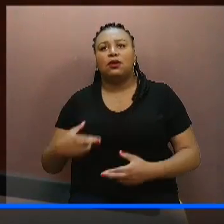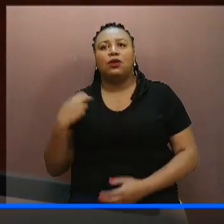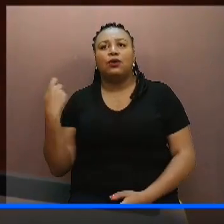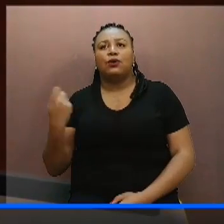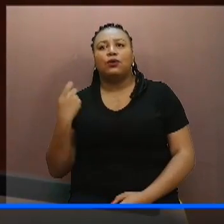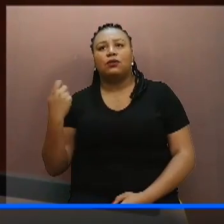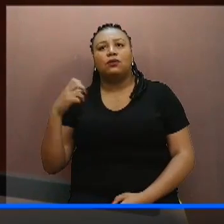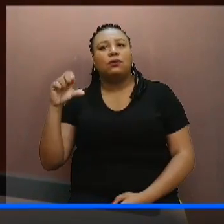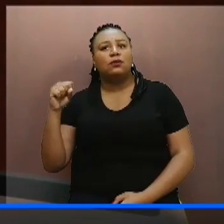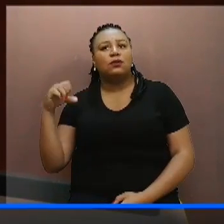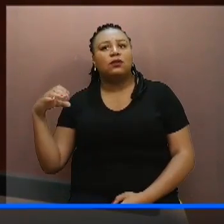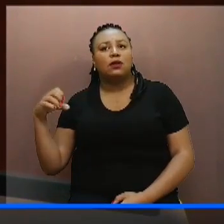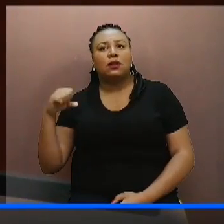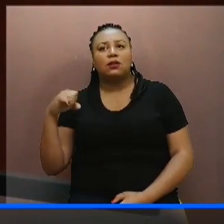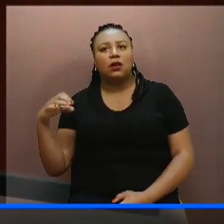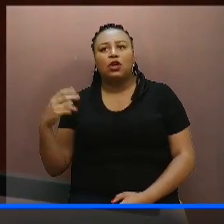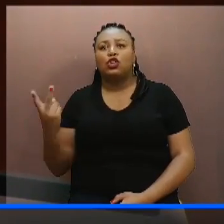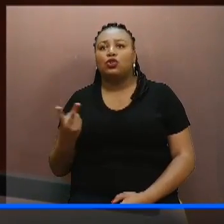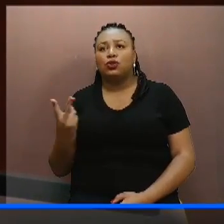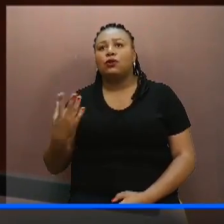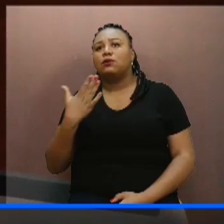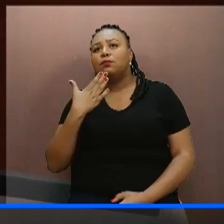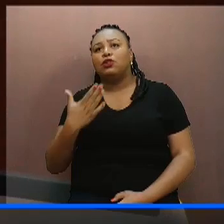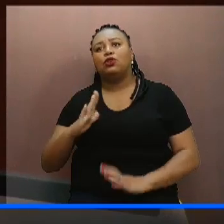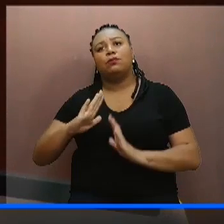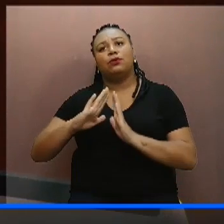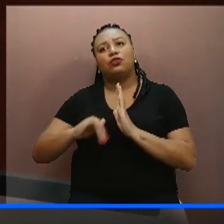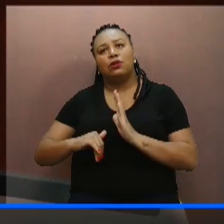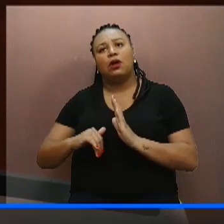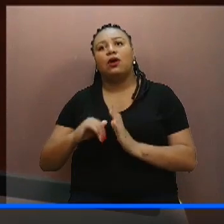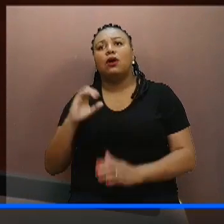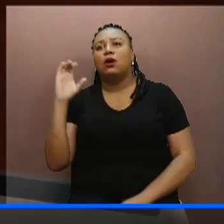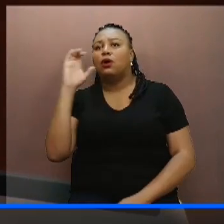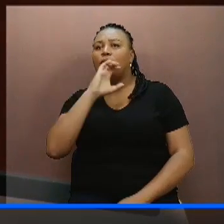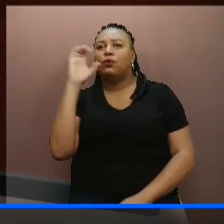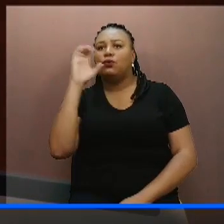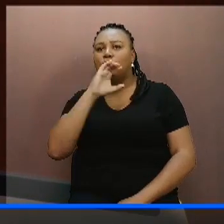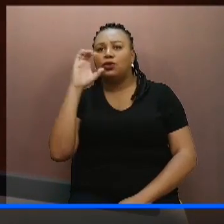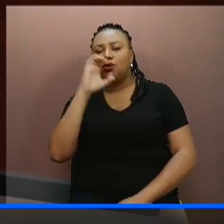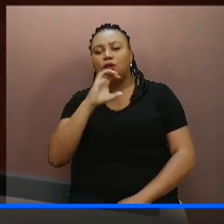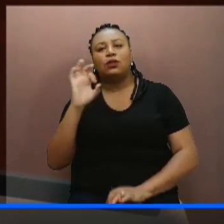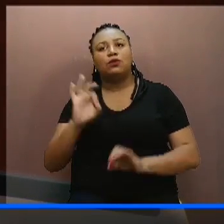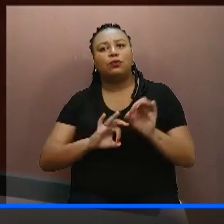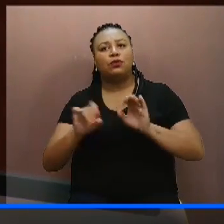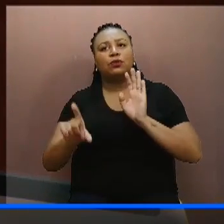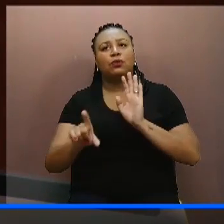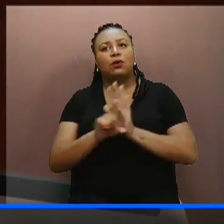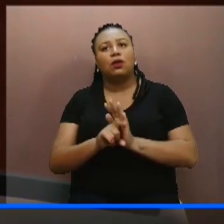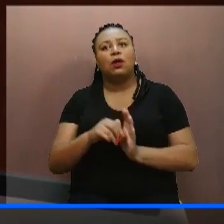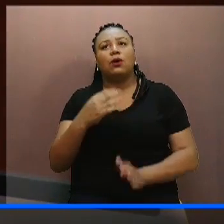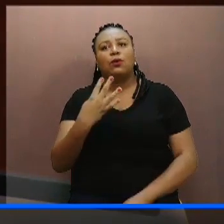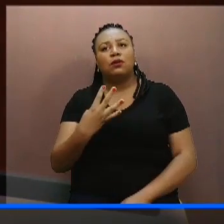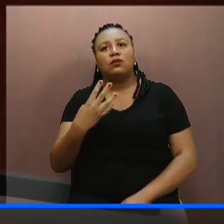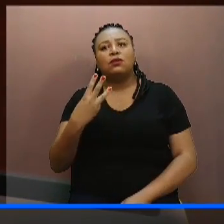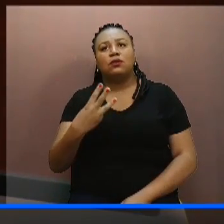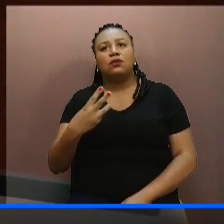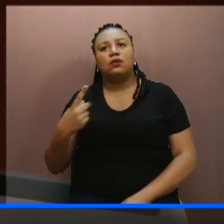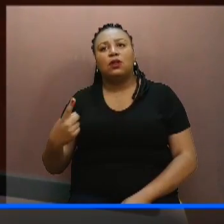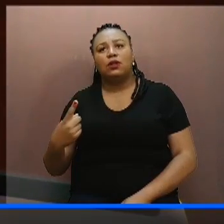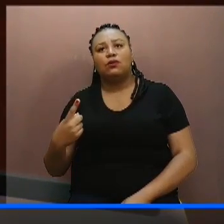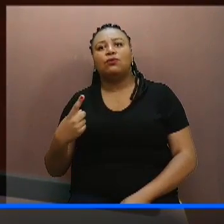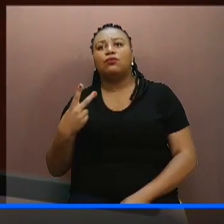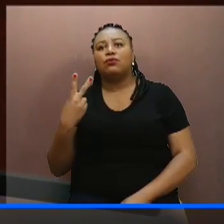grande do sul e santa catarina ambos solicitando a retirada do regime de urgência do projeto de lei número 431